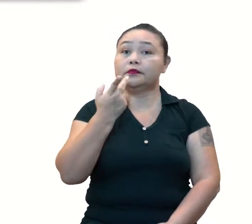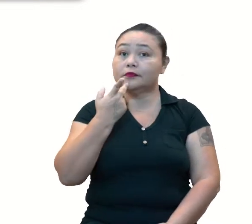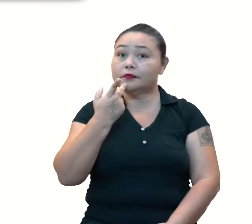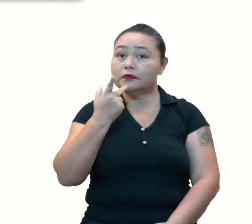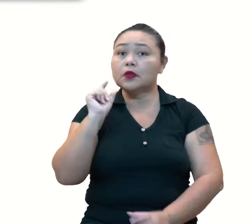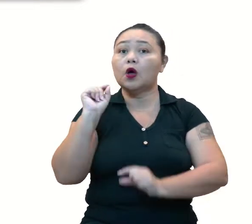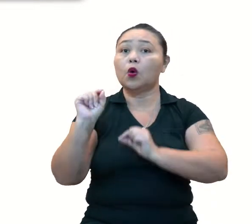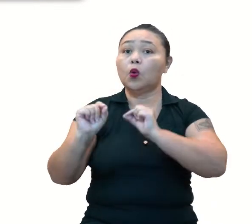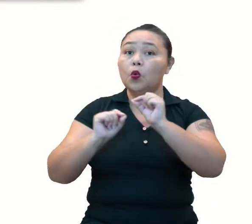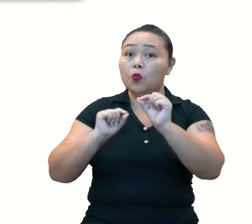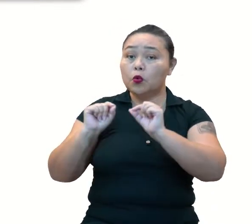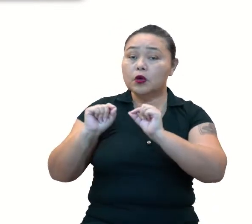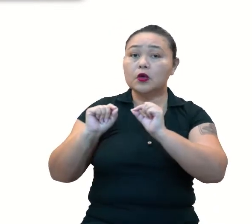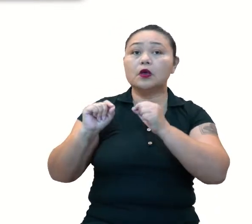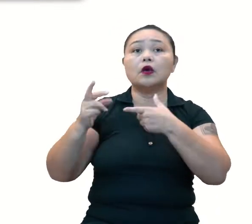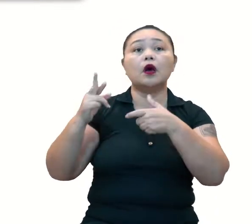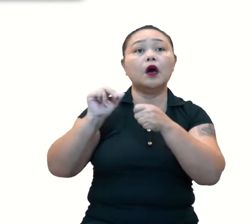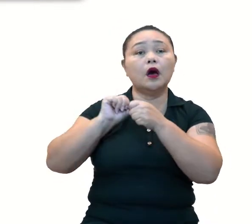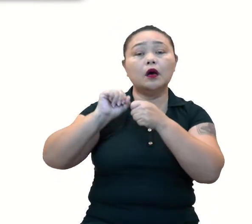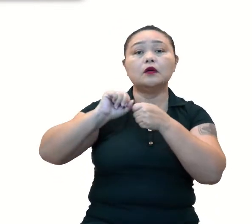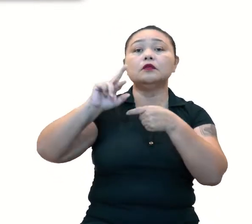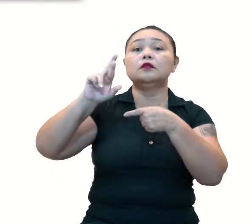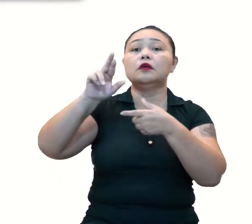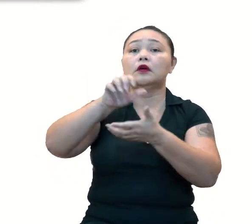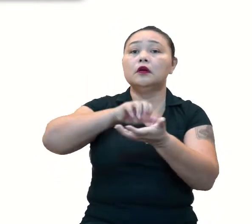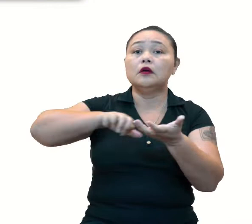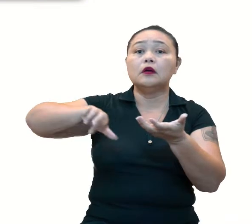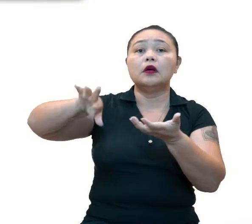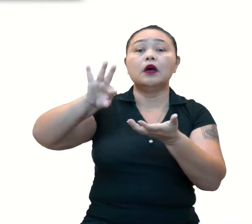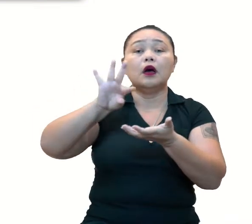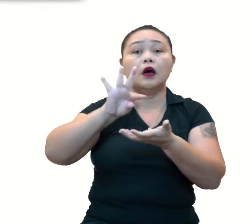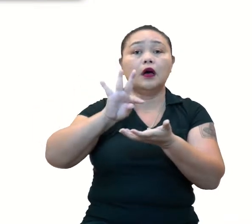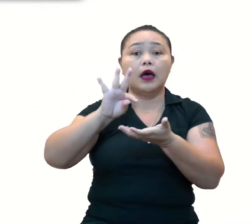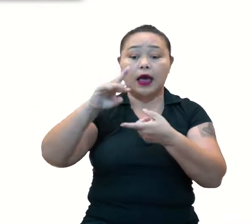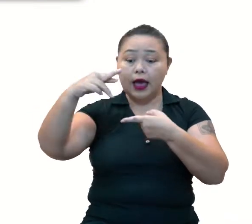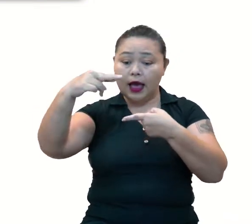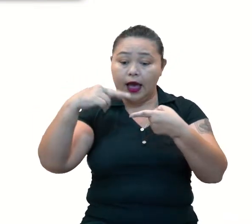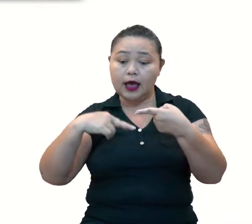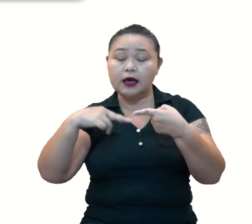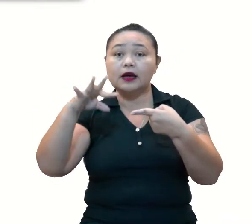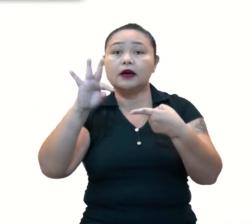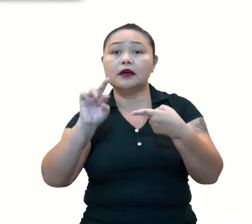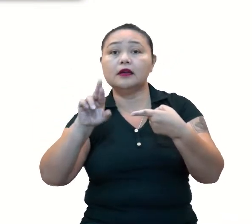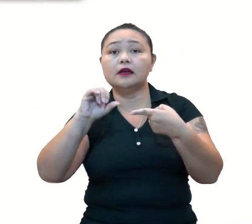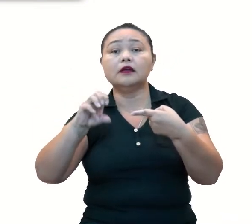ou razões trigonométricas. Só que agora o momento é de